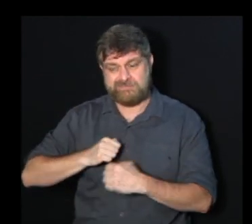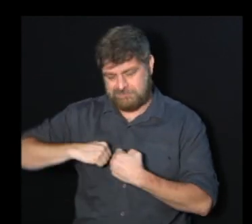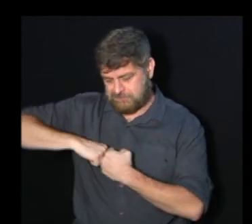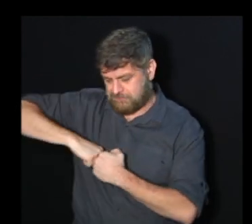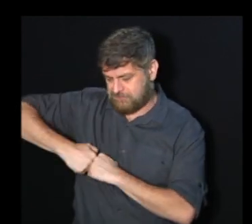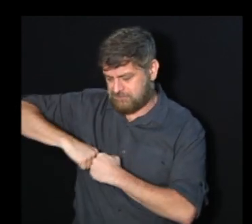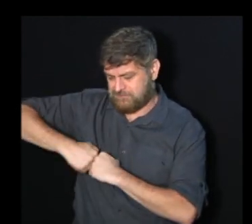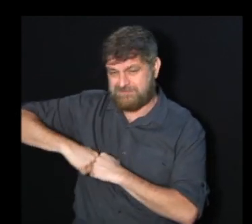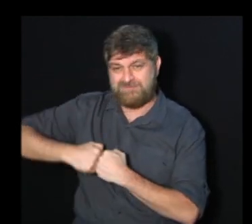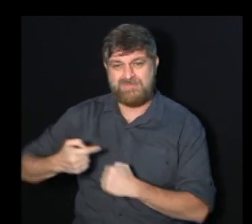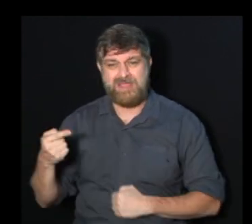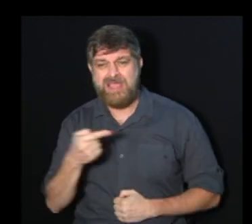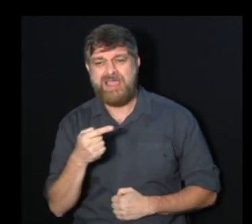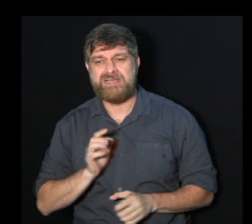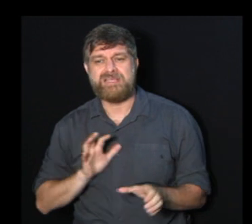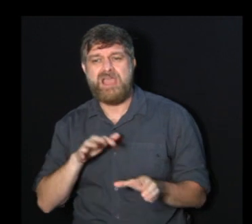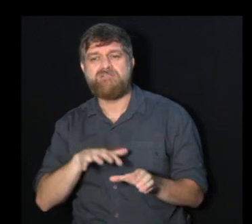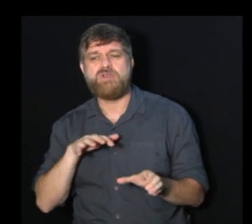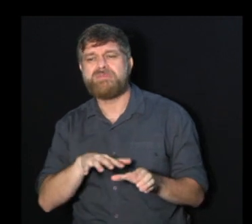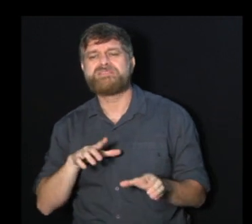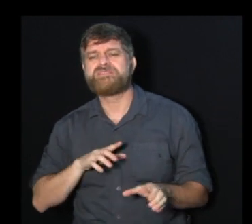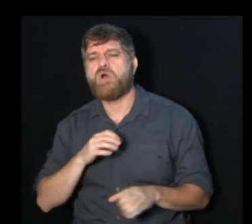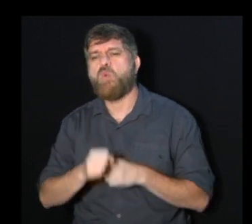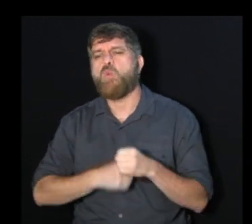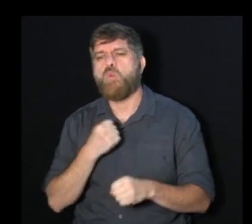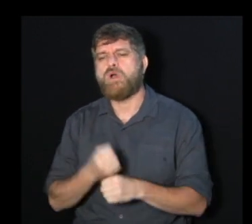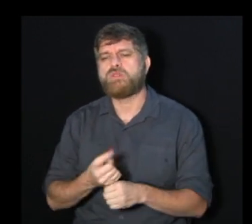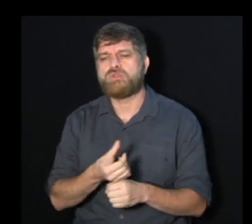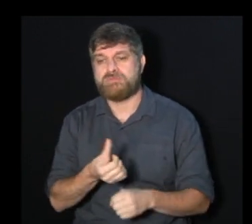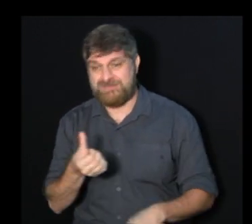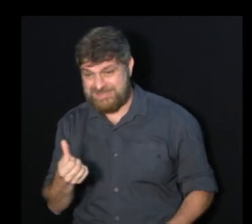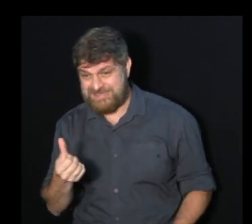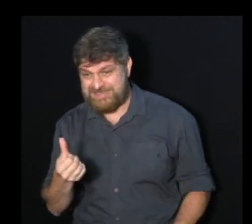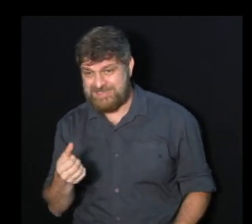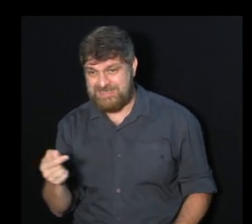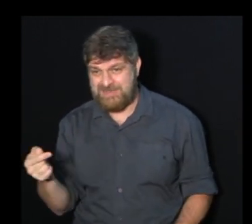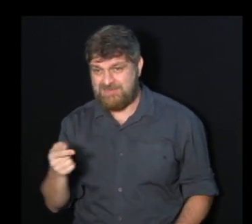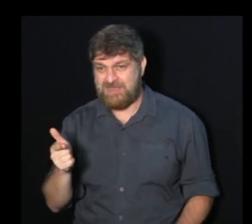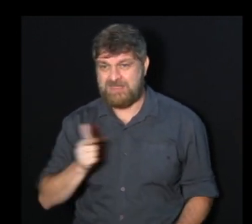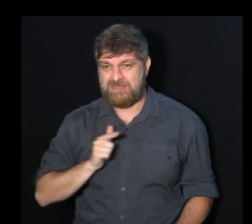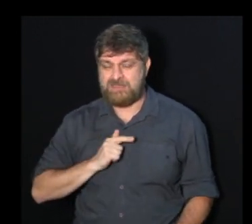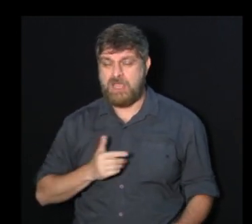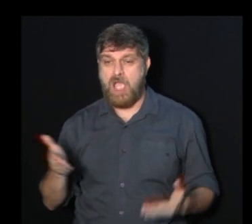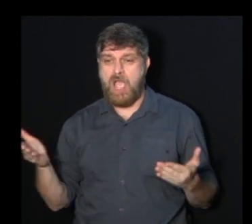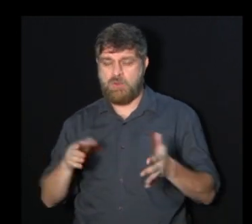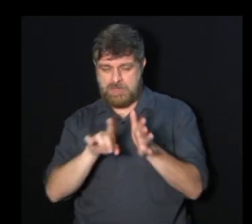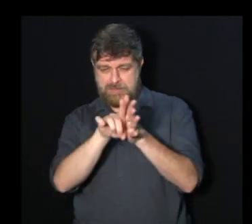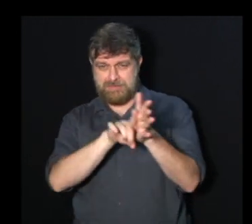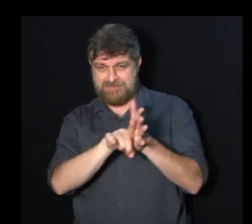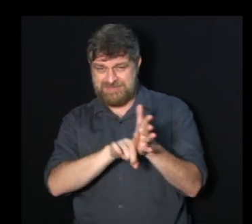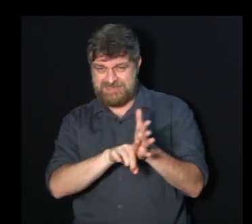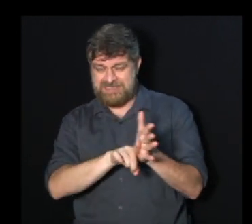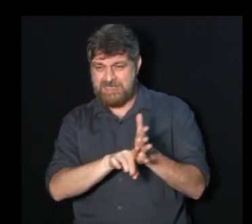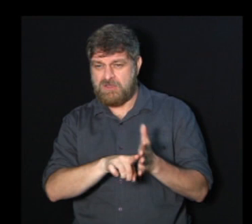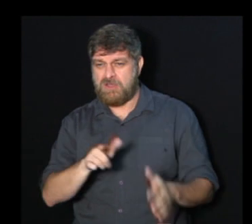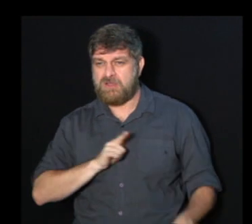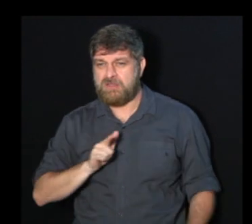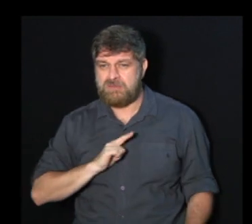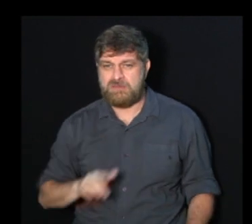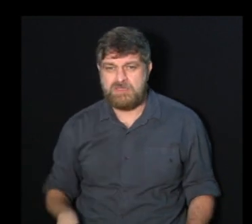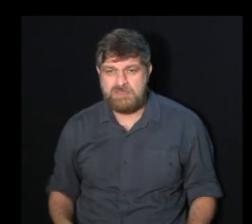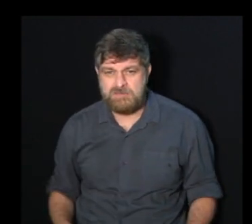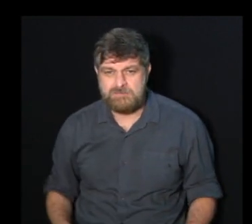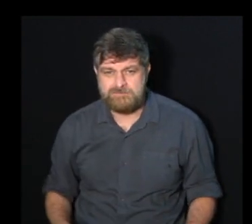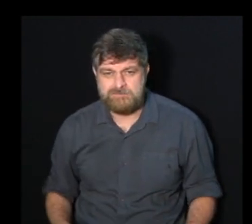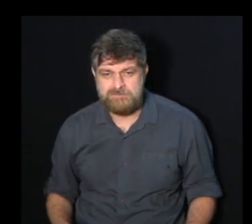se eu não me engano, é de 2006, é um dado um pouco mais antigo. Tem um paper que saiu, uma revisãozinha sistemática